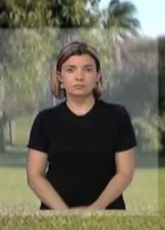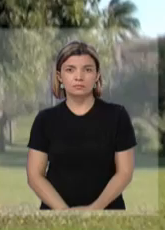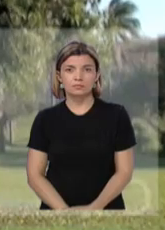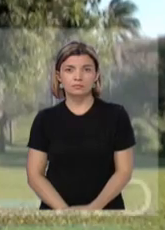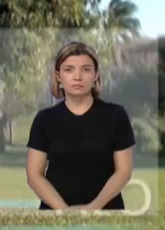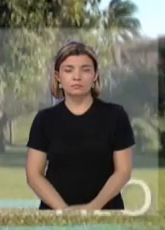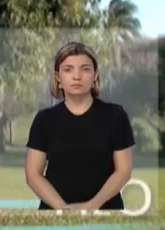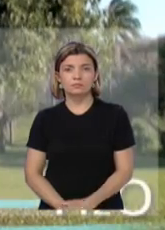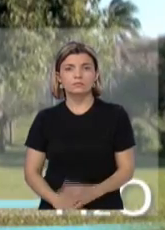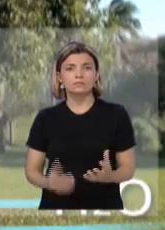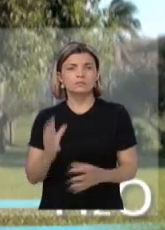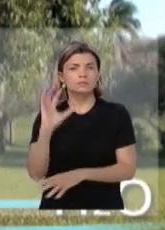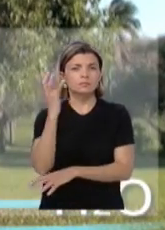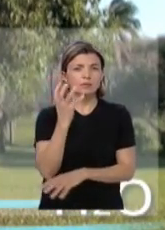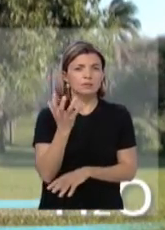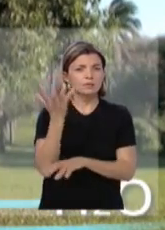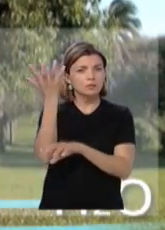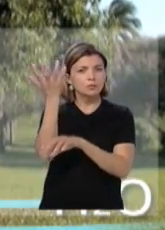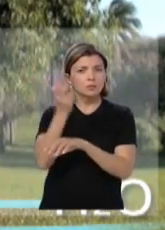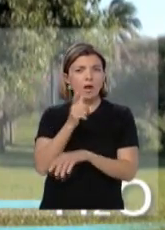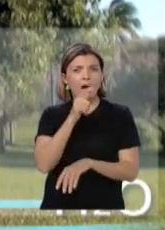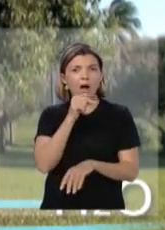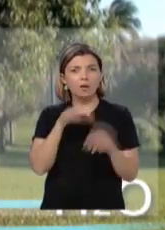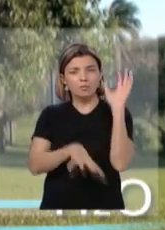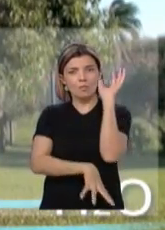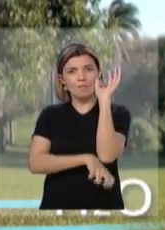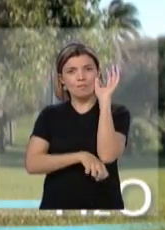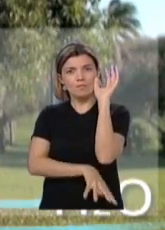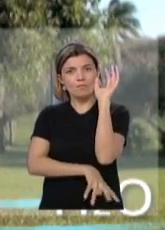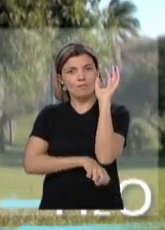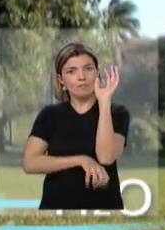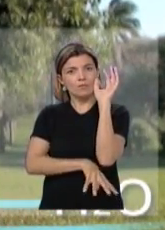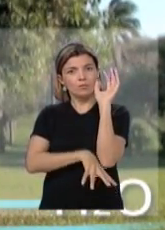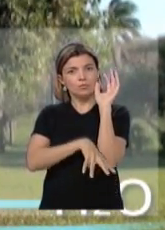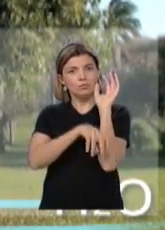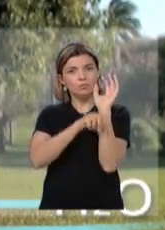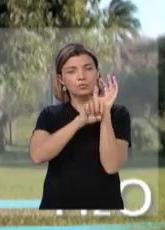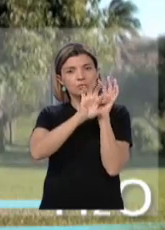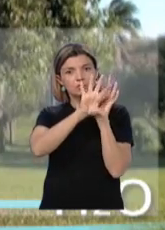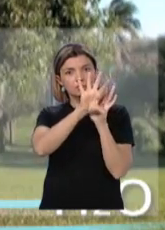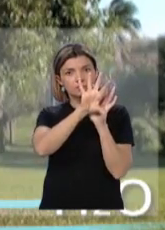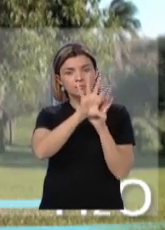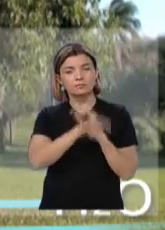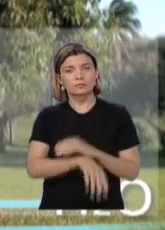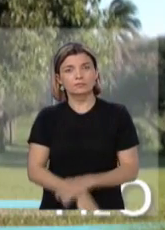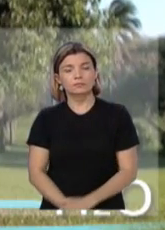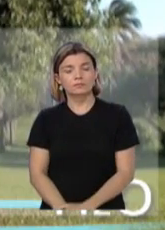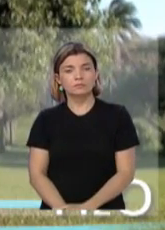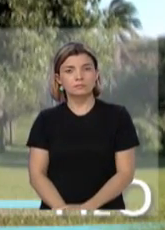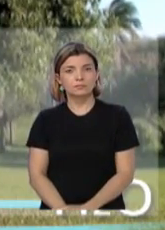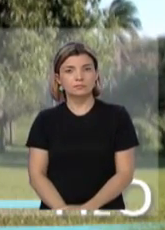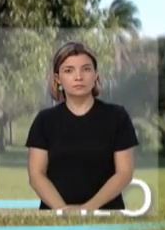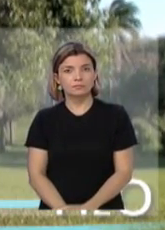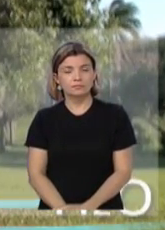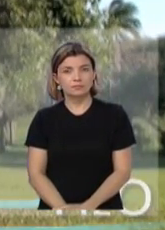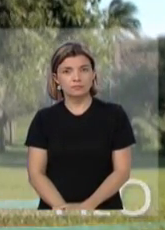Música As plantas captam a água pelas raízes, transportando-a até as folhas.